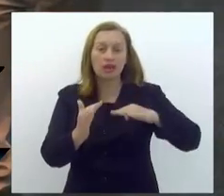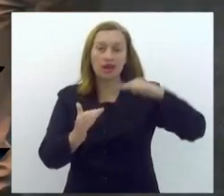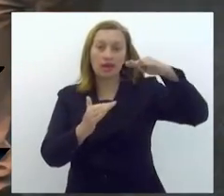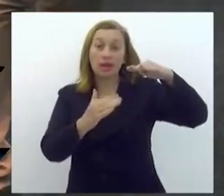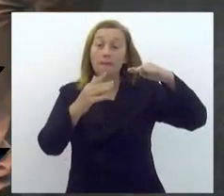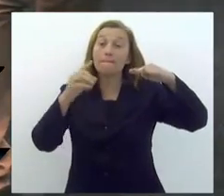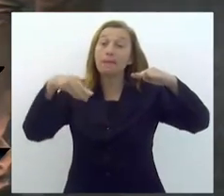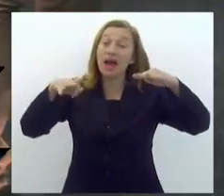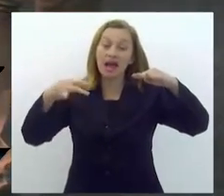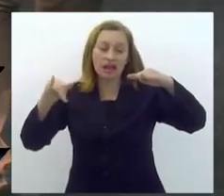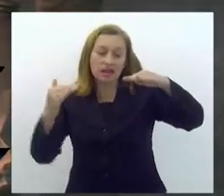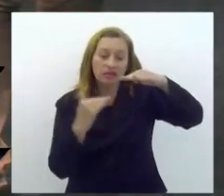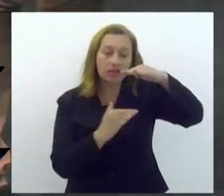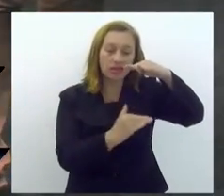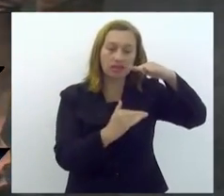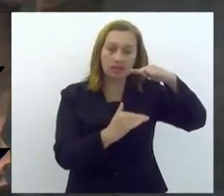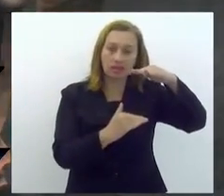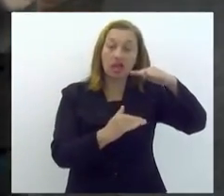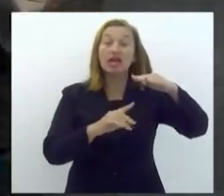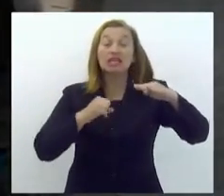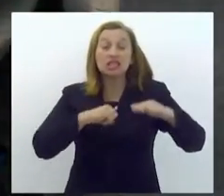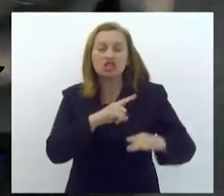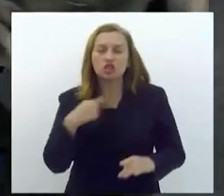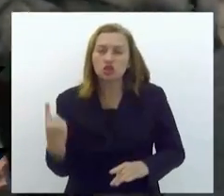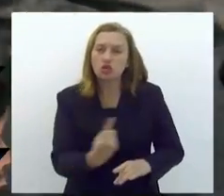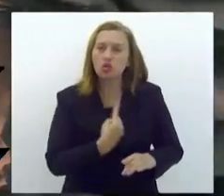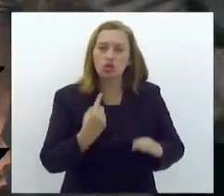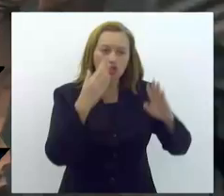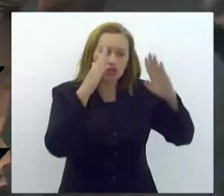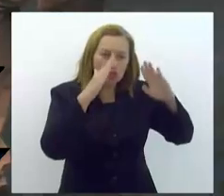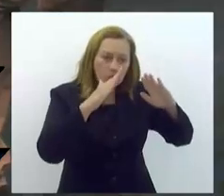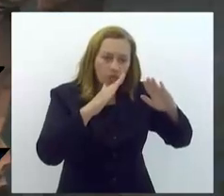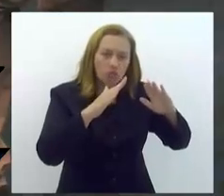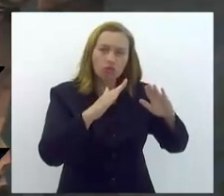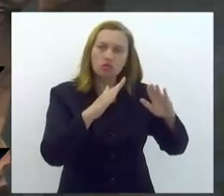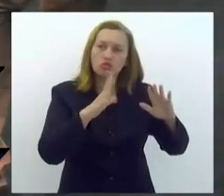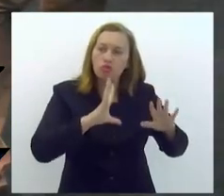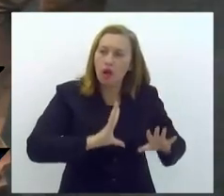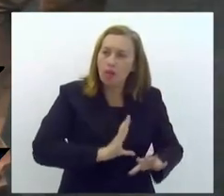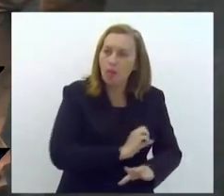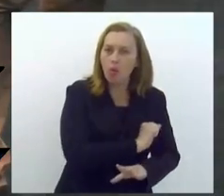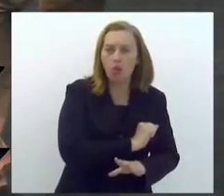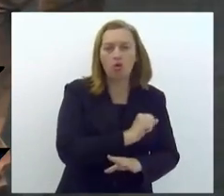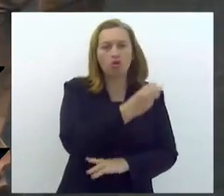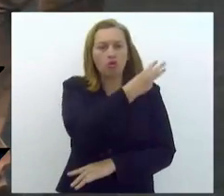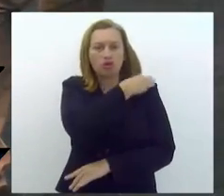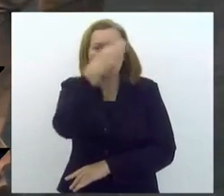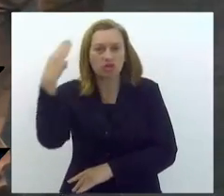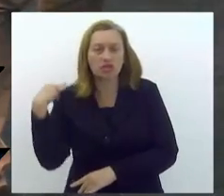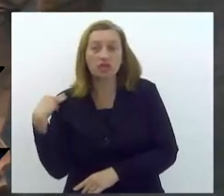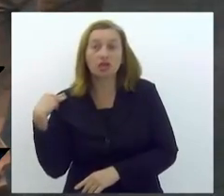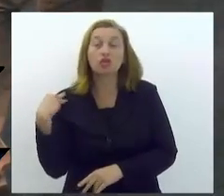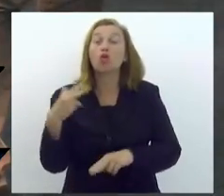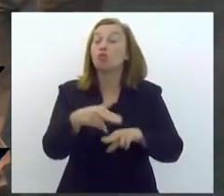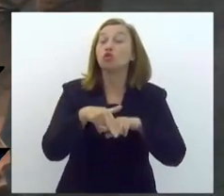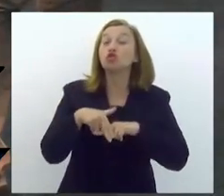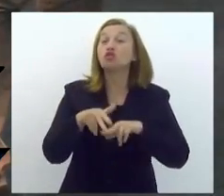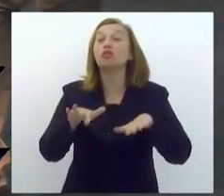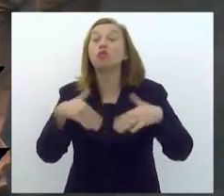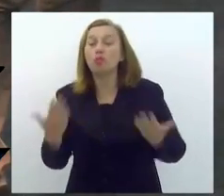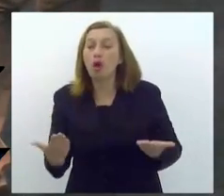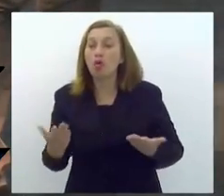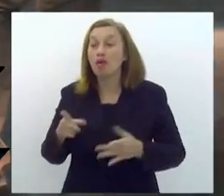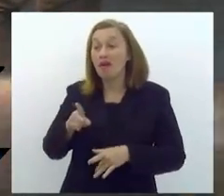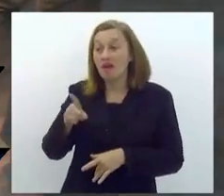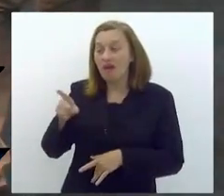veneração muito importante para com nossa senhora se dá também em decorrência dela